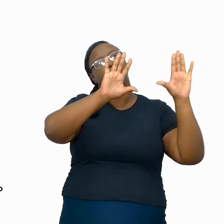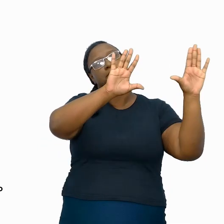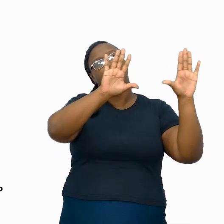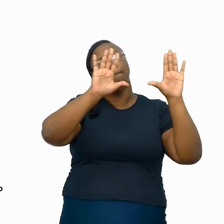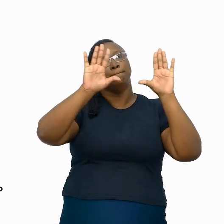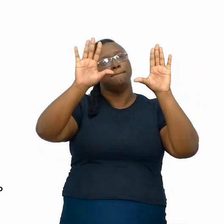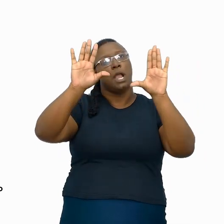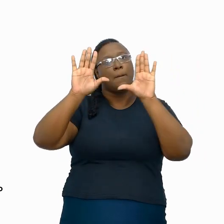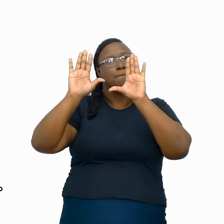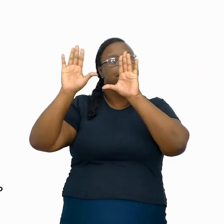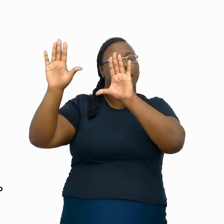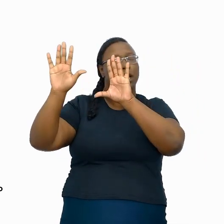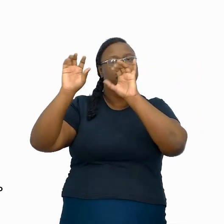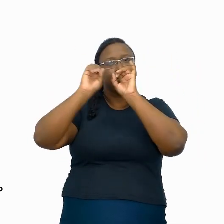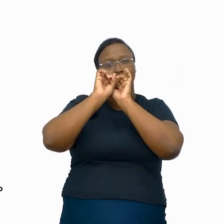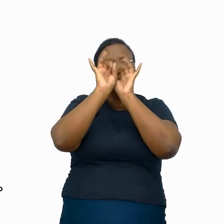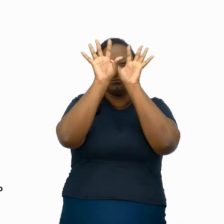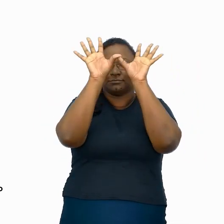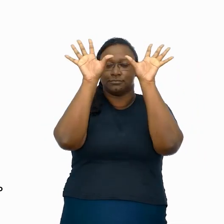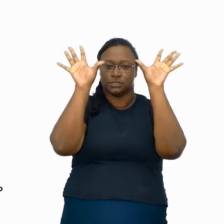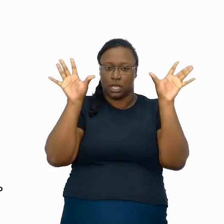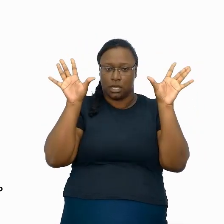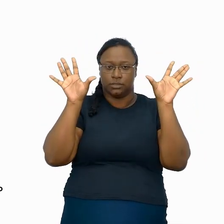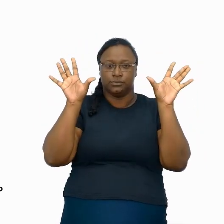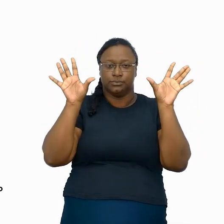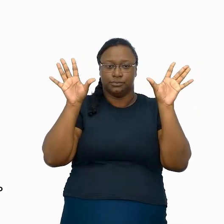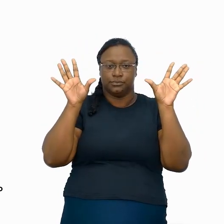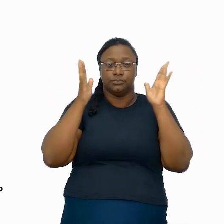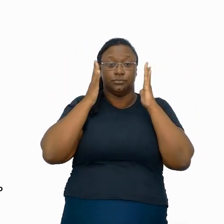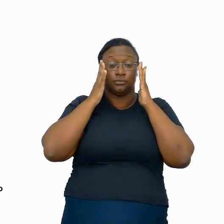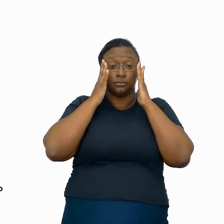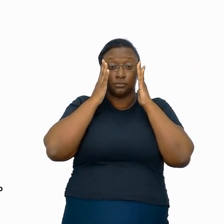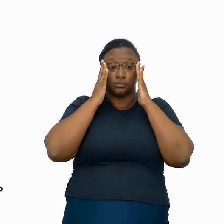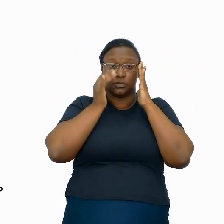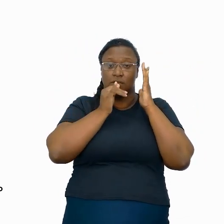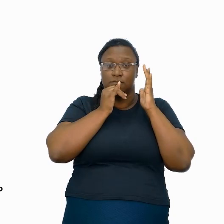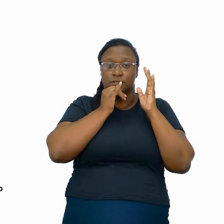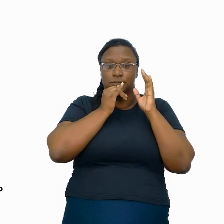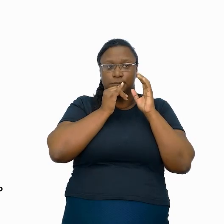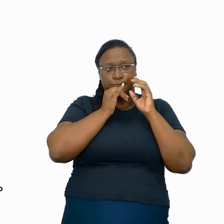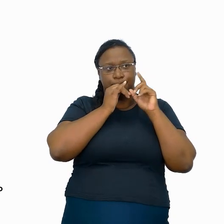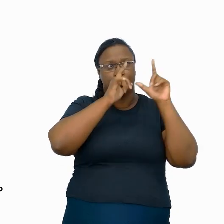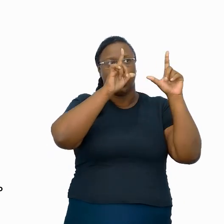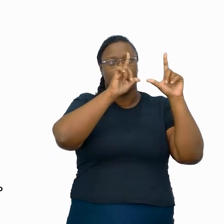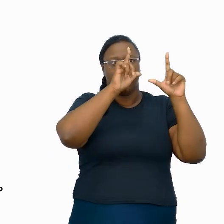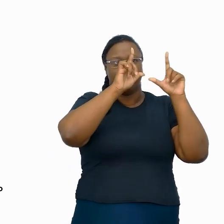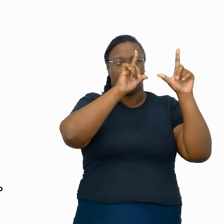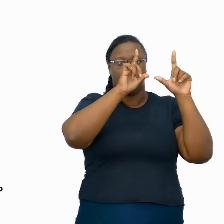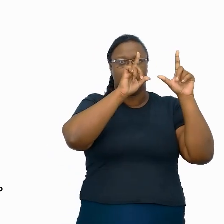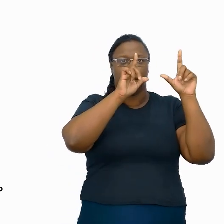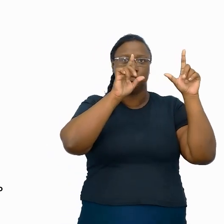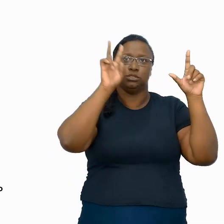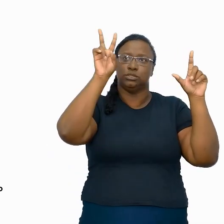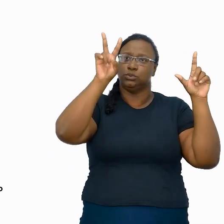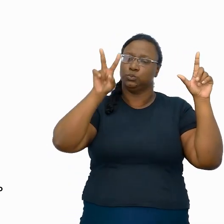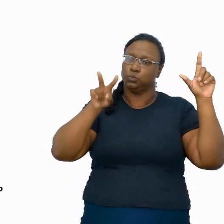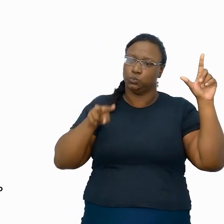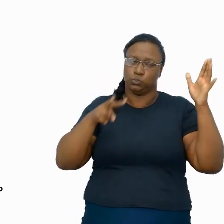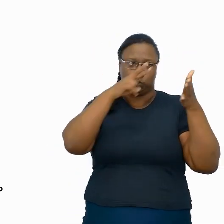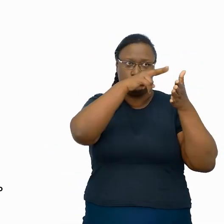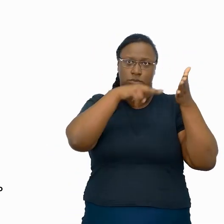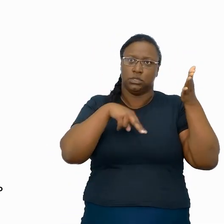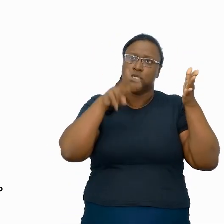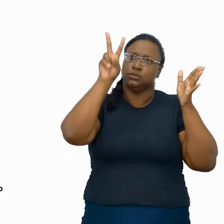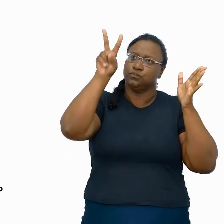ele deixar claro ali. Por exemplo, uma imagem, um texto falando tal coisa, um texto